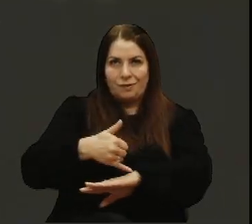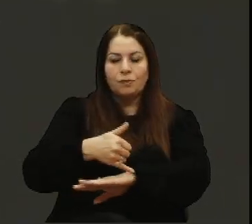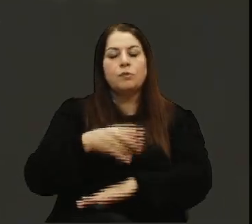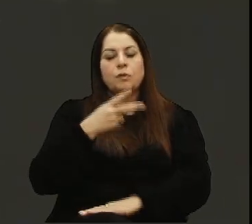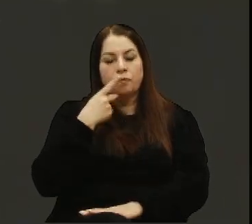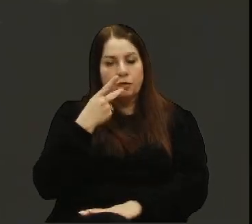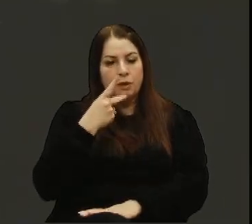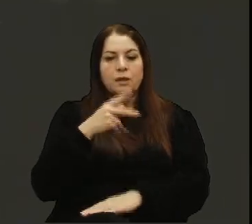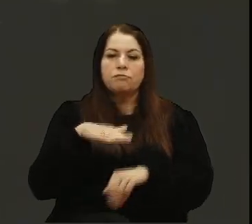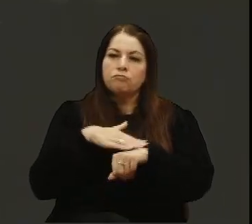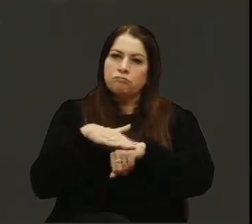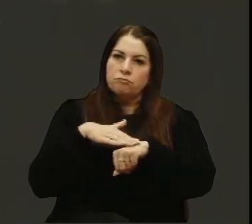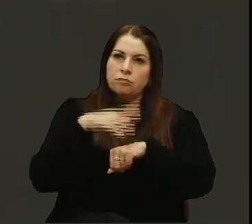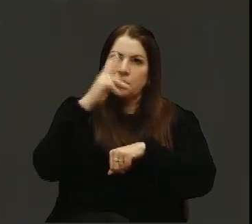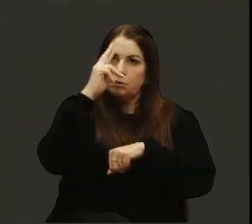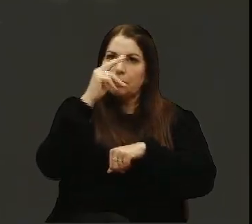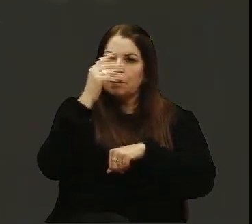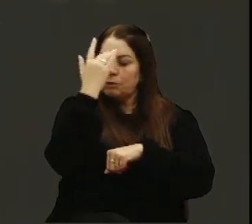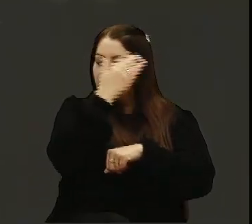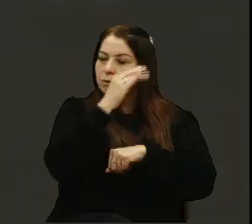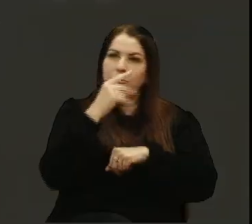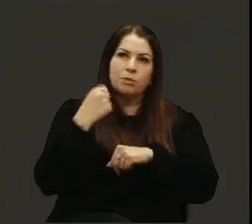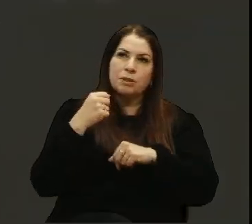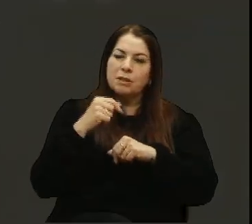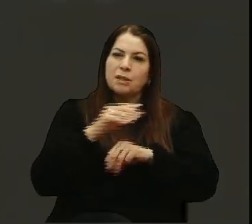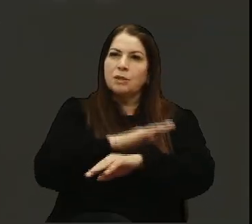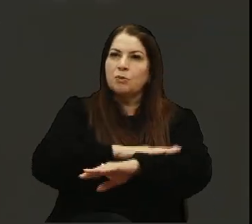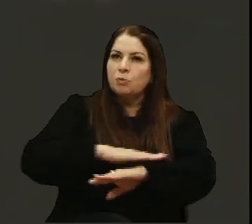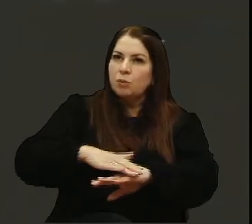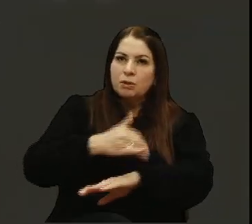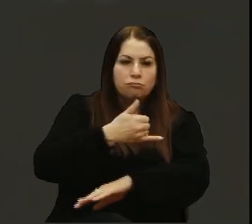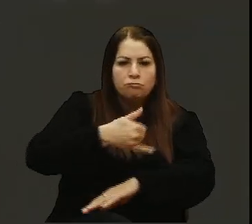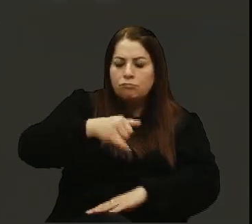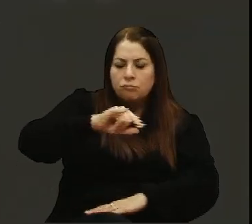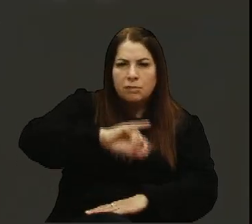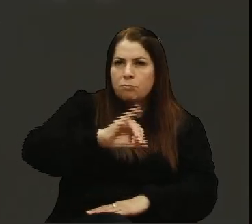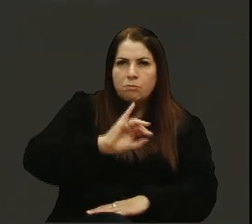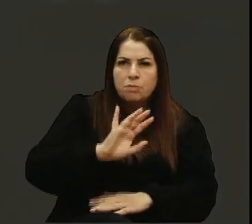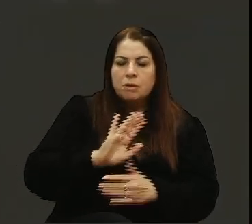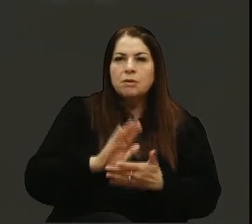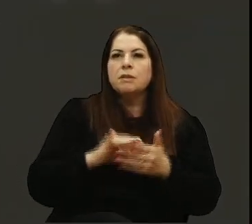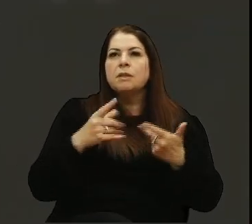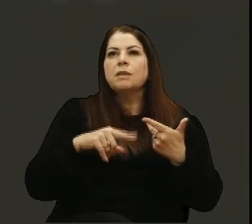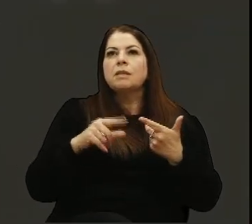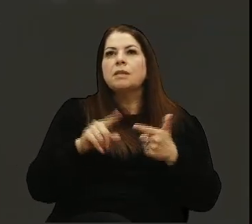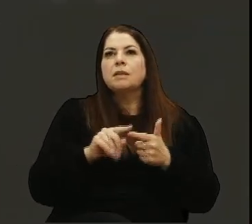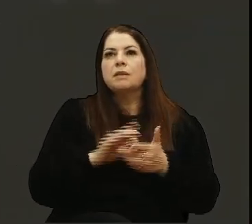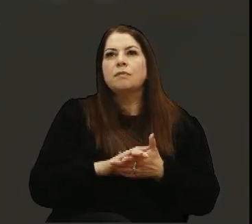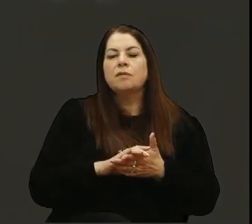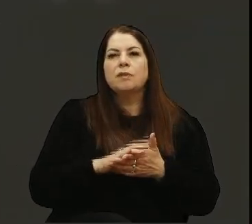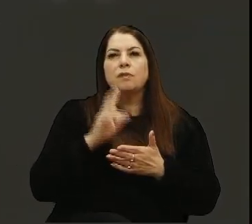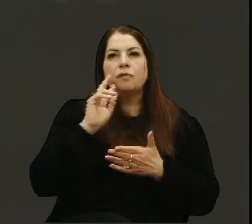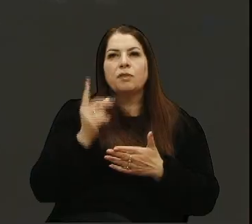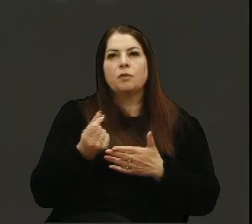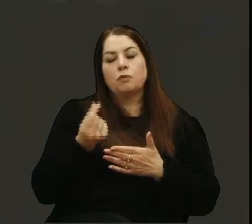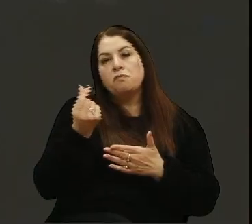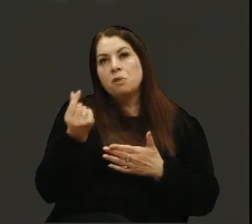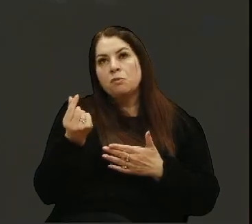com o prefeito Odiló da minha discordância da necessidade da camada de asfalto e aventei com ele os